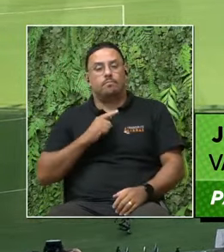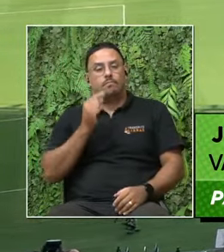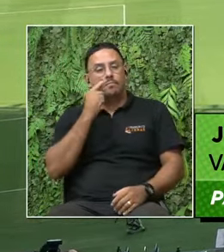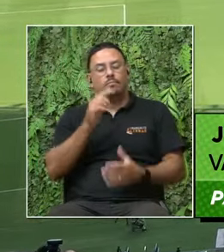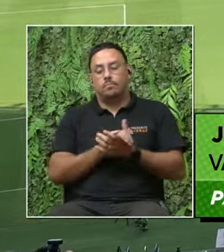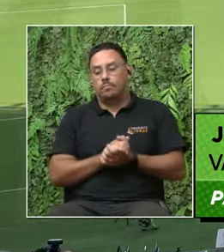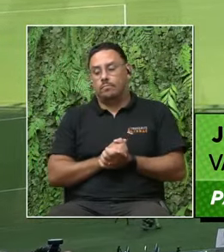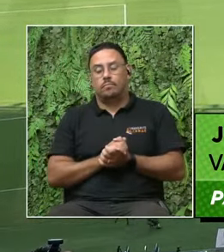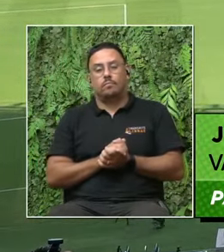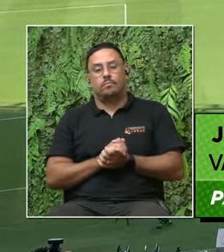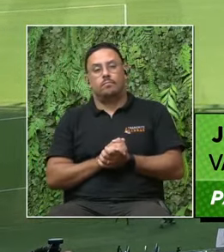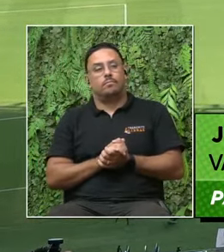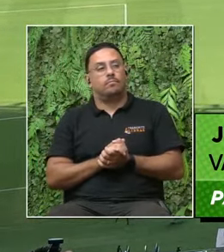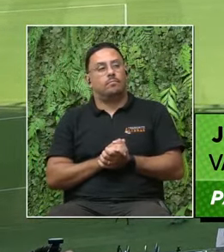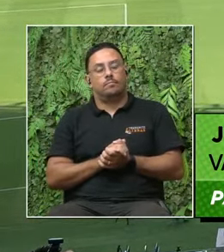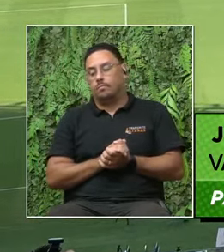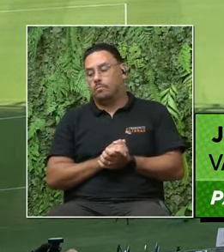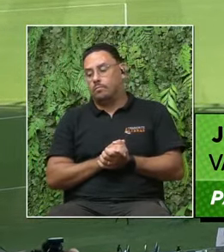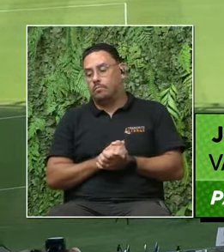pelo